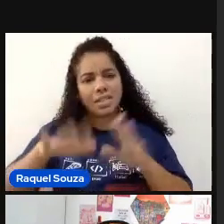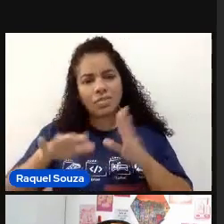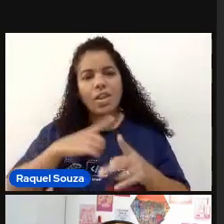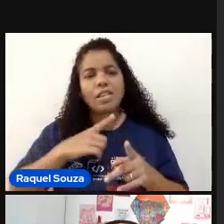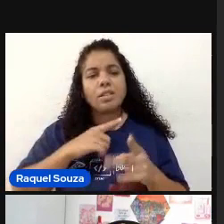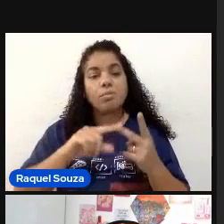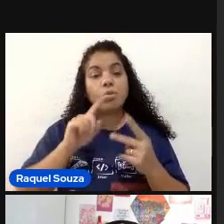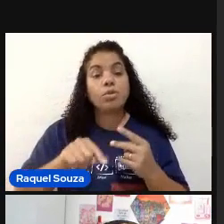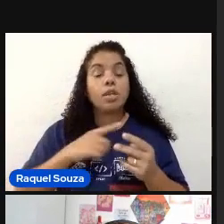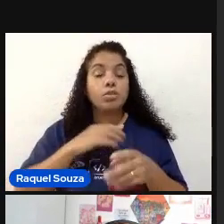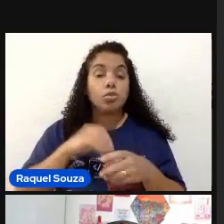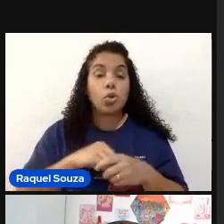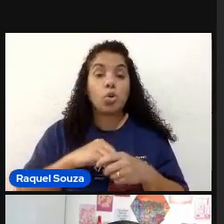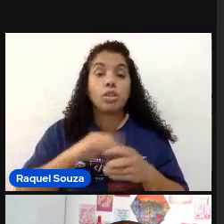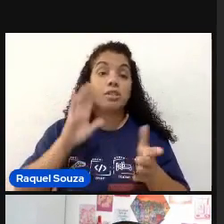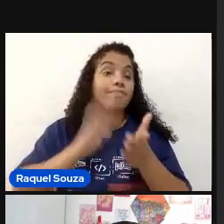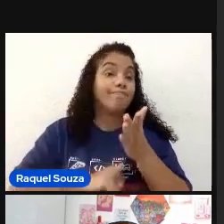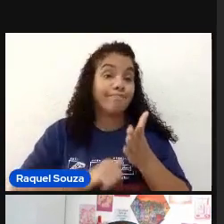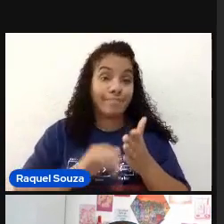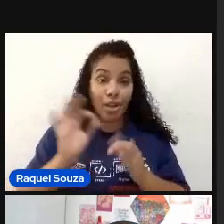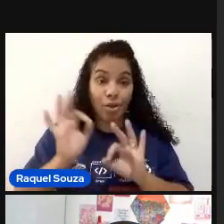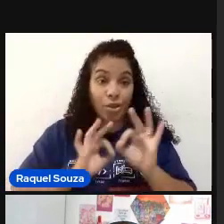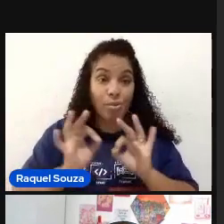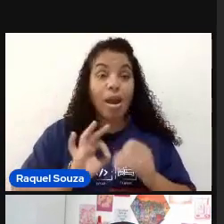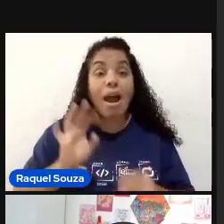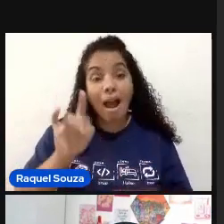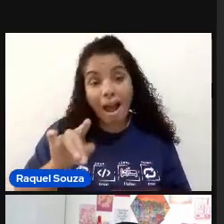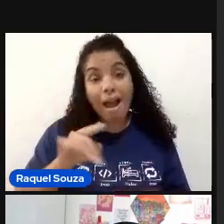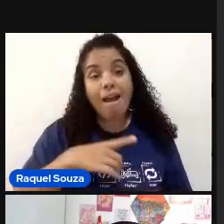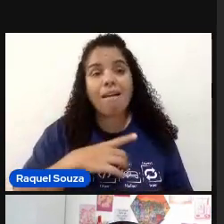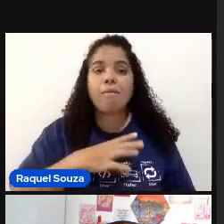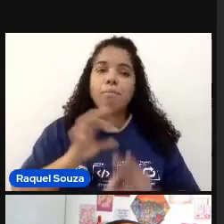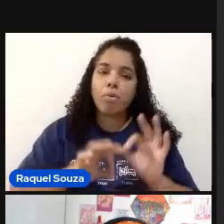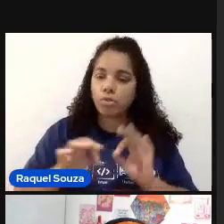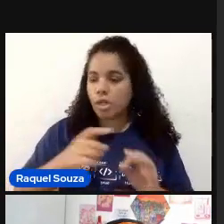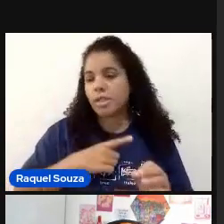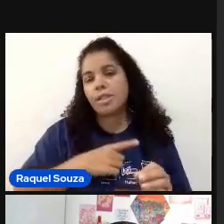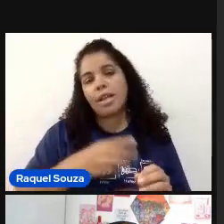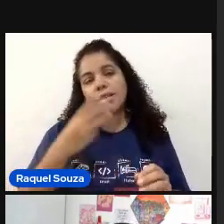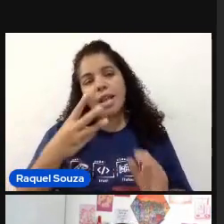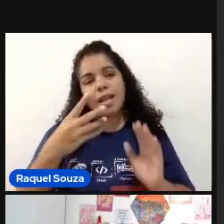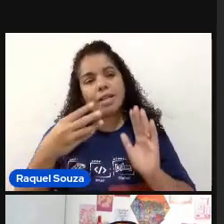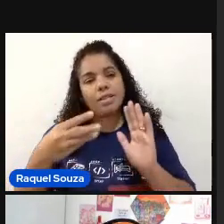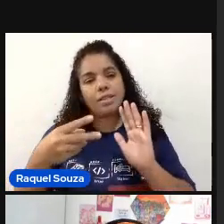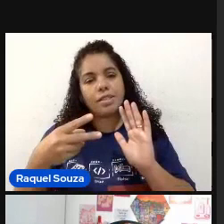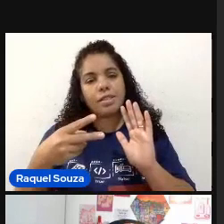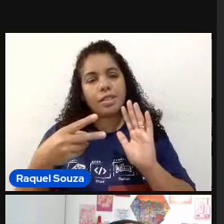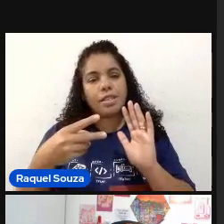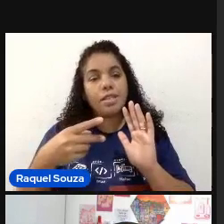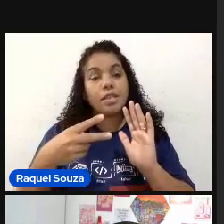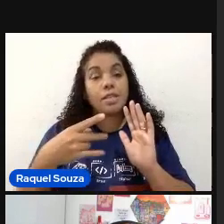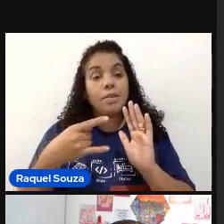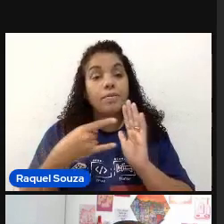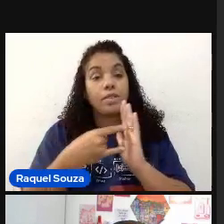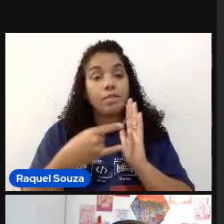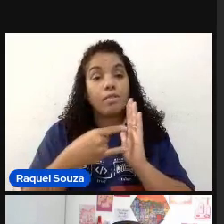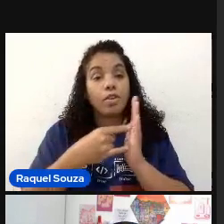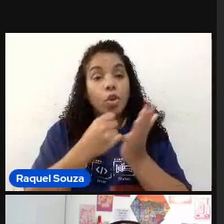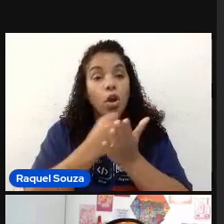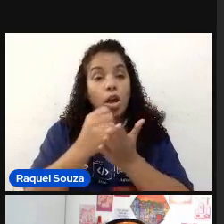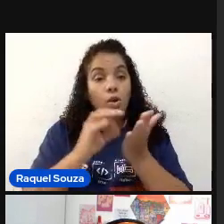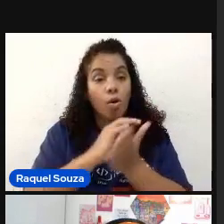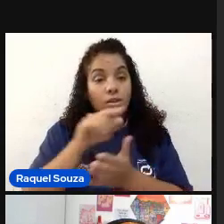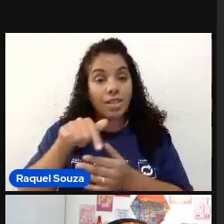dos projetos. Quem nunca ouviu que um projeto que tenha 3 desenvolvedores, ao invés de se contratar um QA, pega um